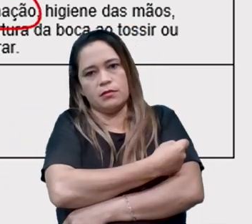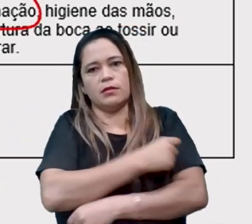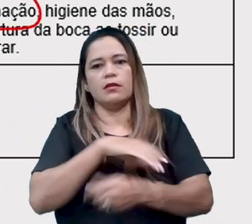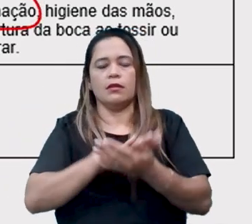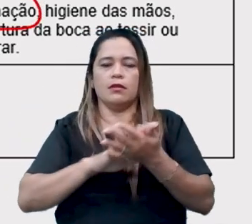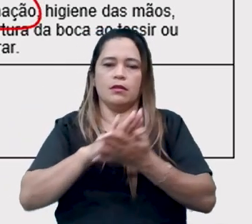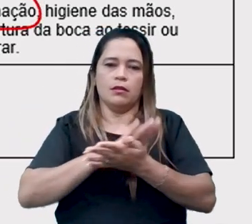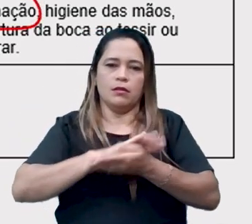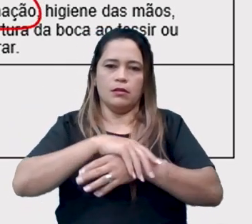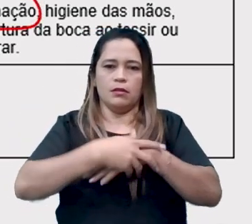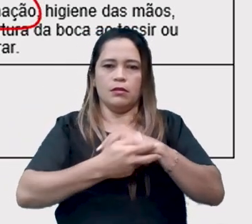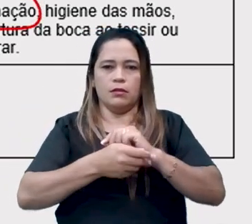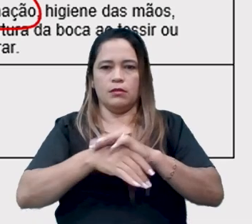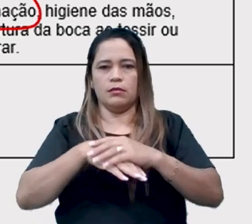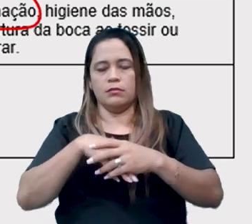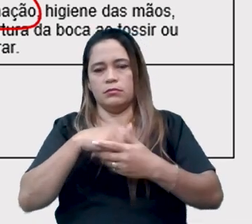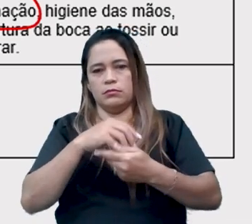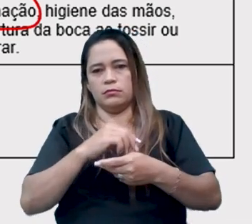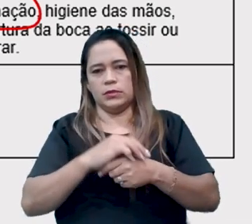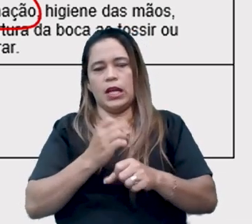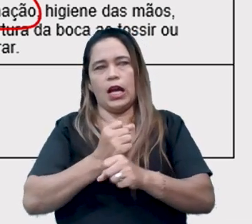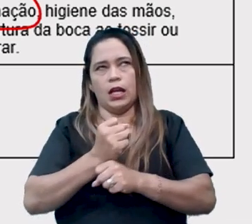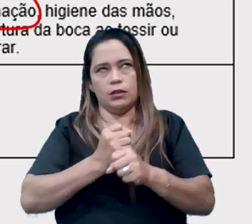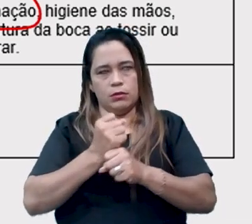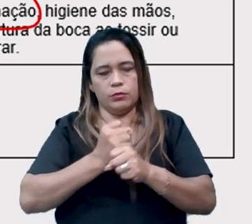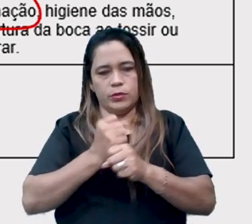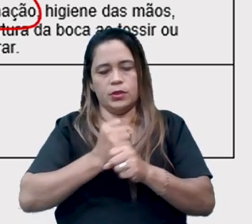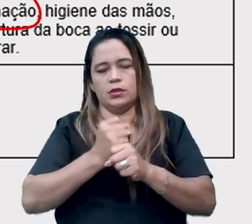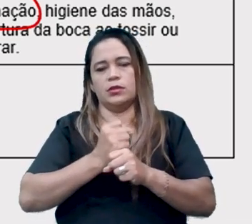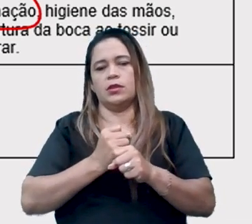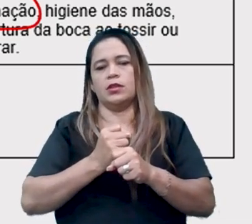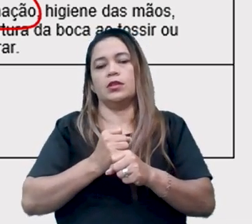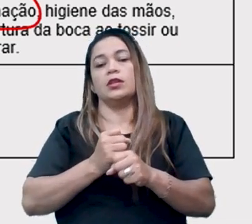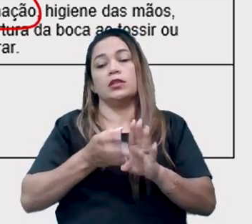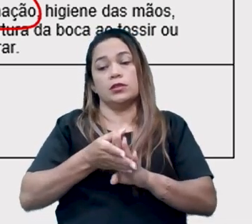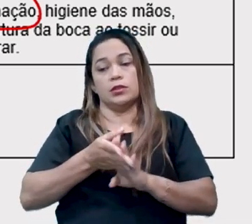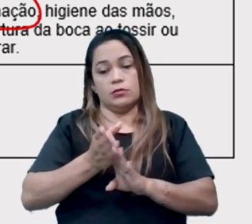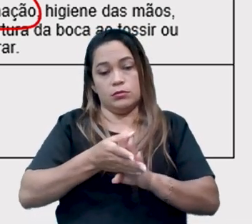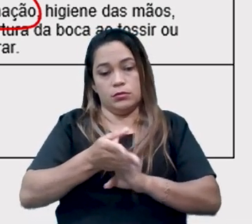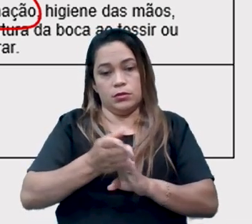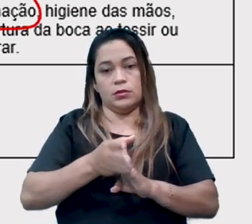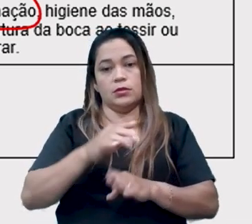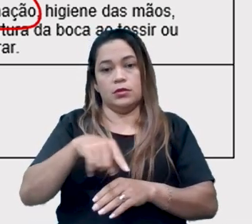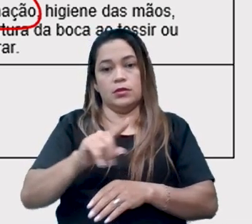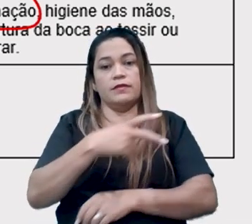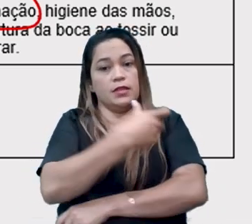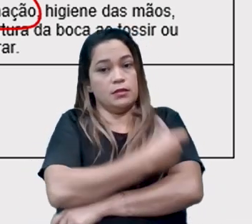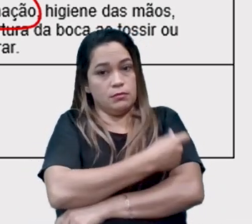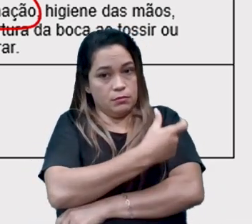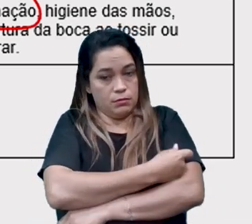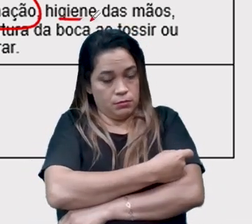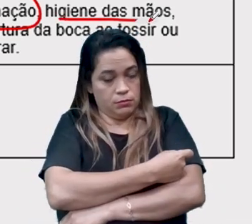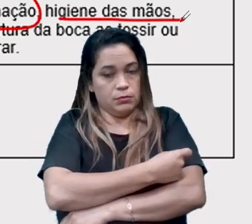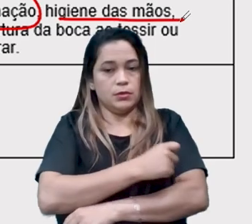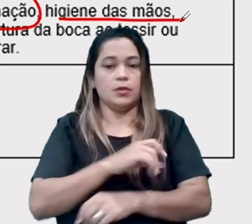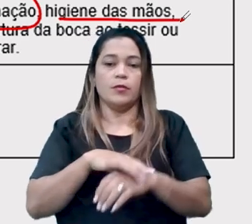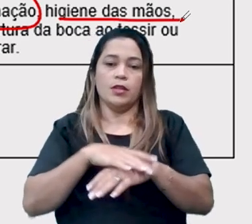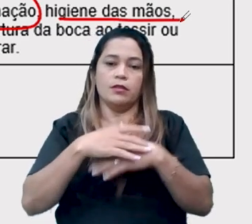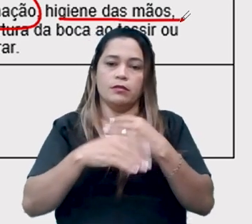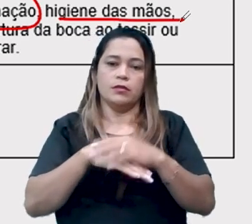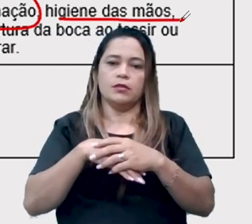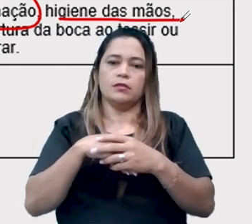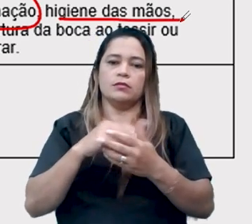A gente está com a vacinação, que anualmente a gente é aconselhado a estar sempre vacinando. Higiene das